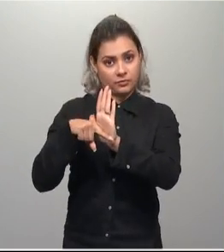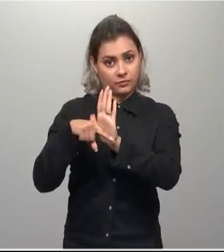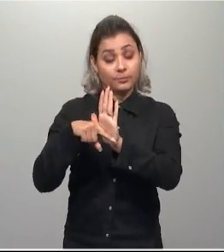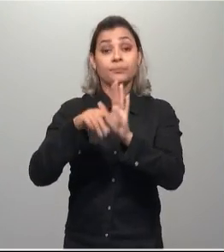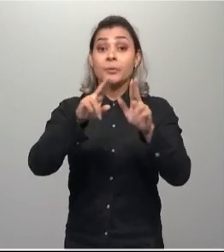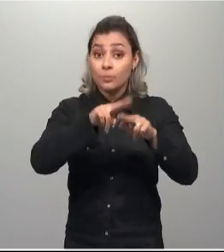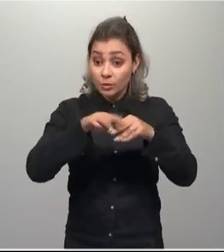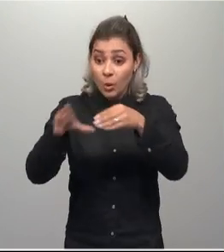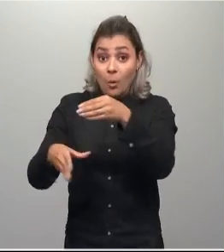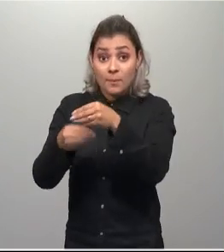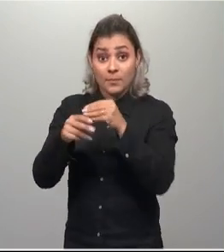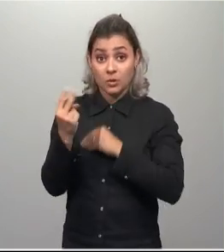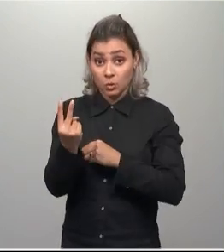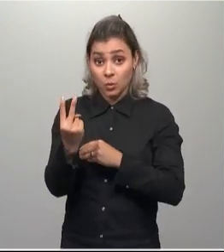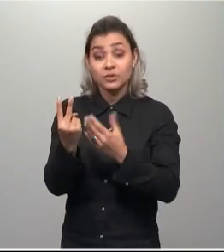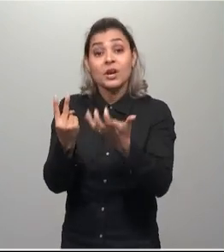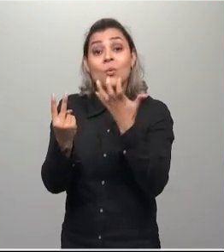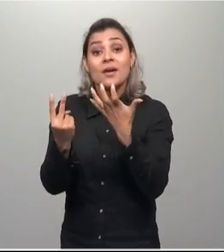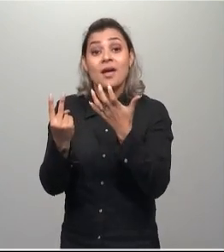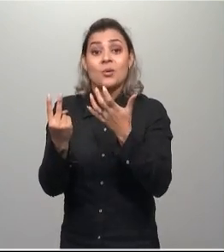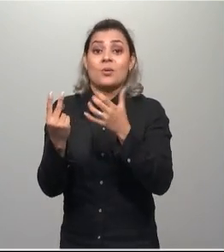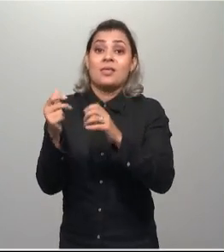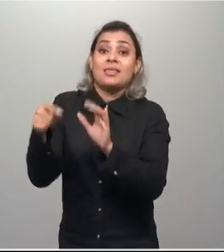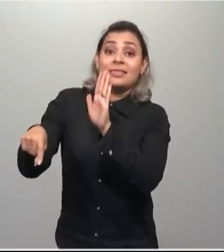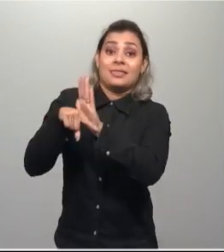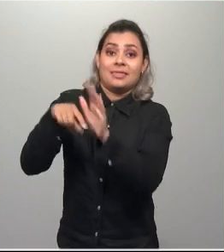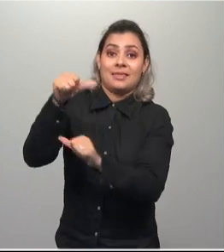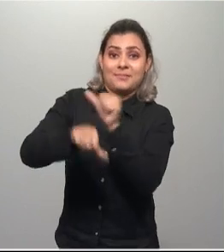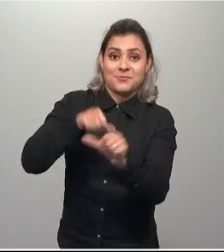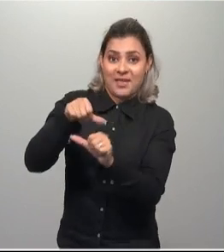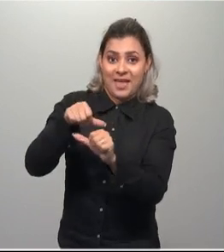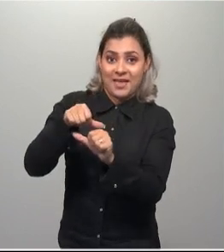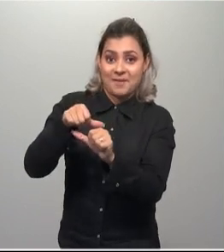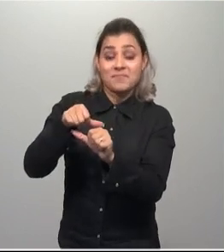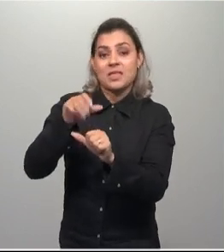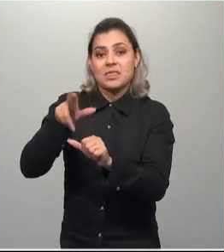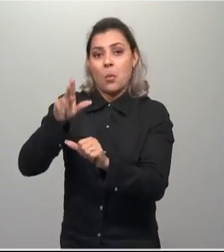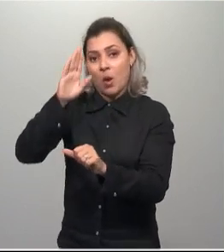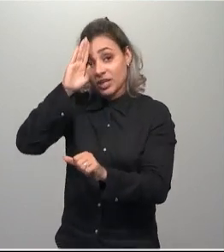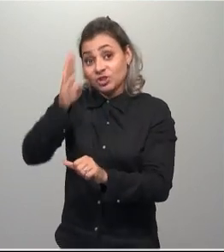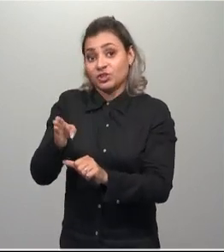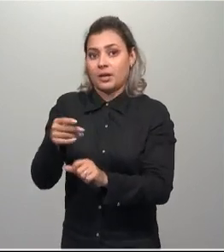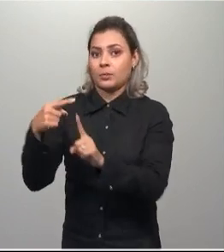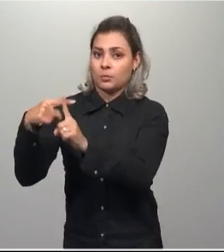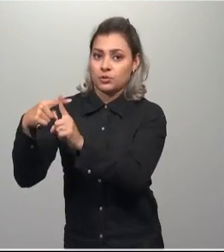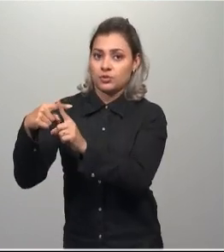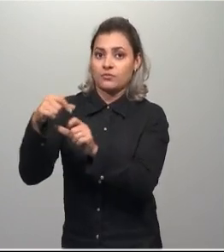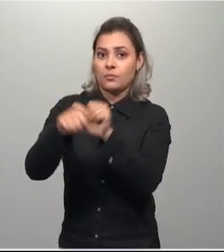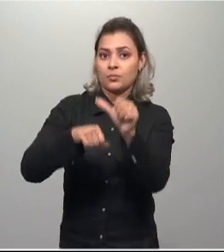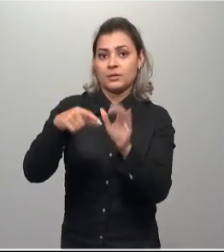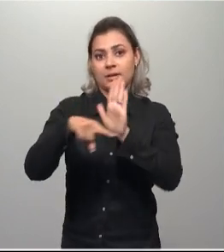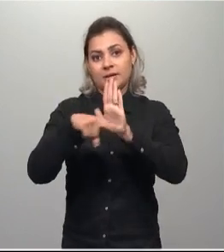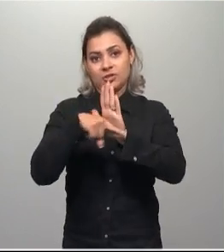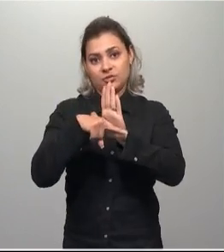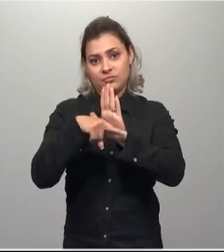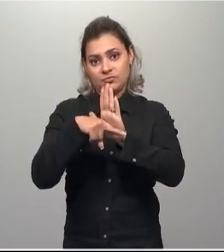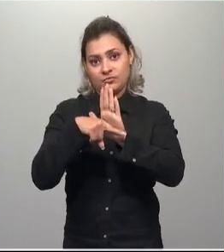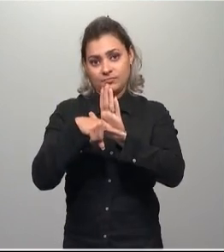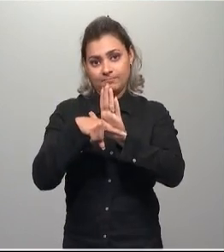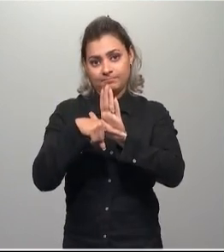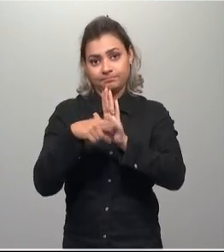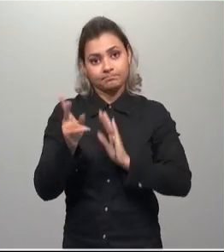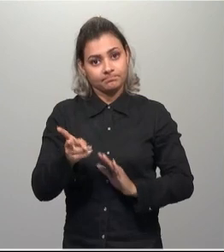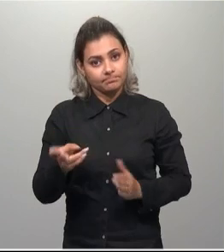2 é para transformar um número negativo e não transformar o negativo novamente negativo rogério